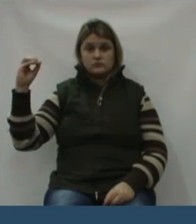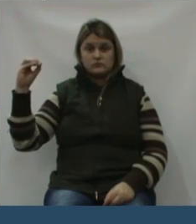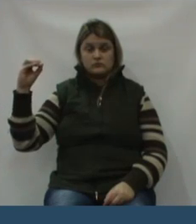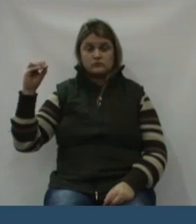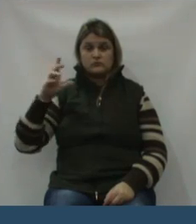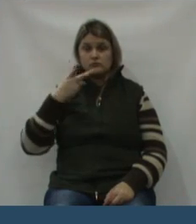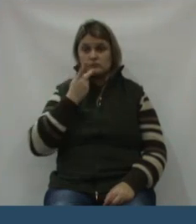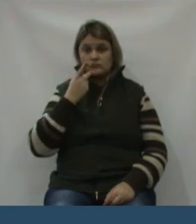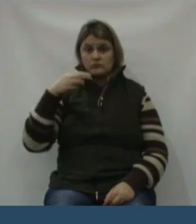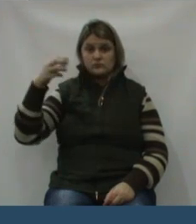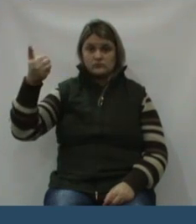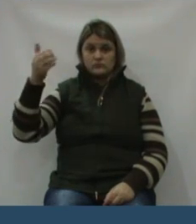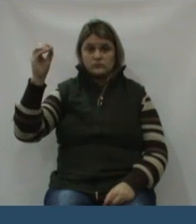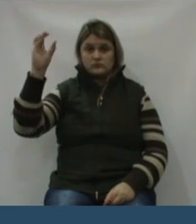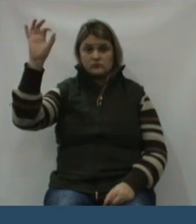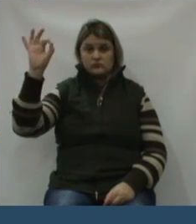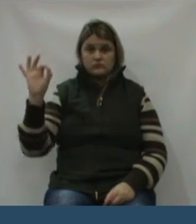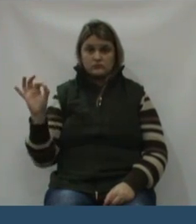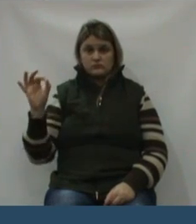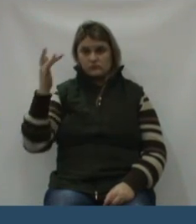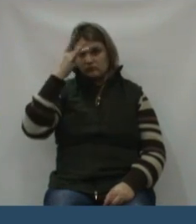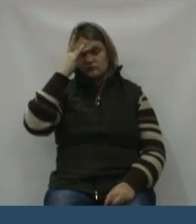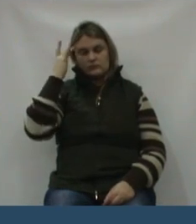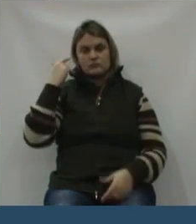coloca o número de 10%,